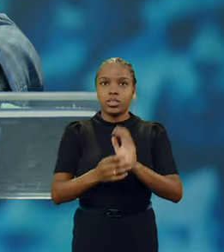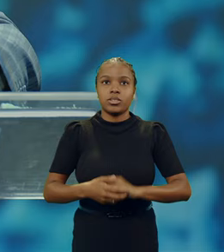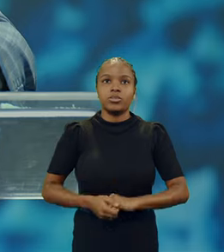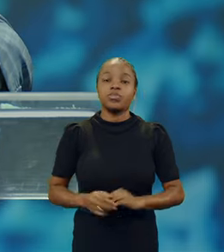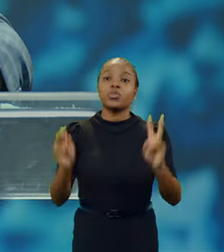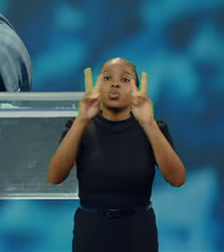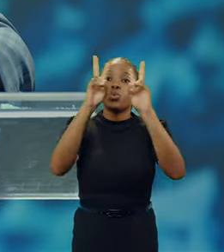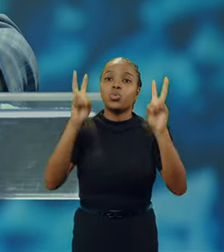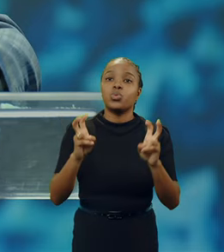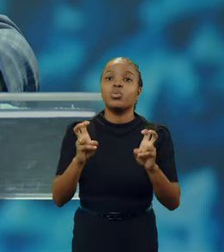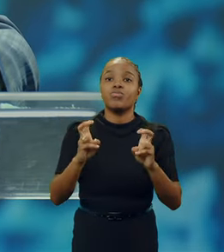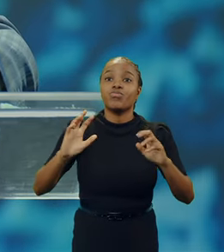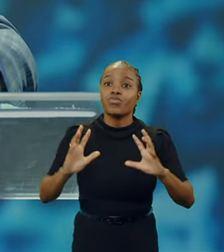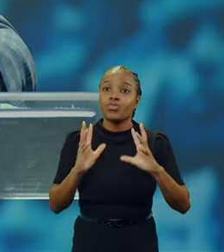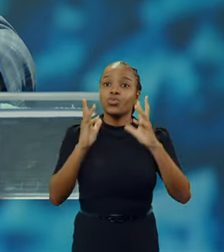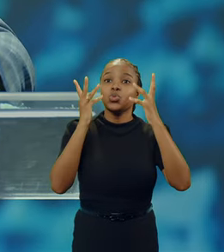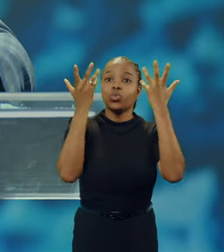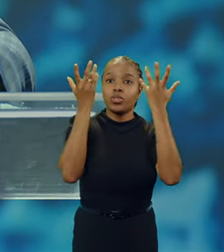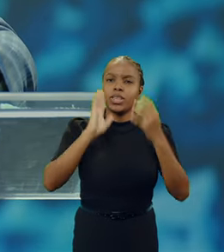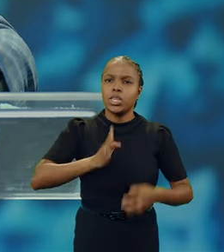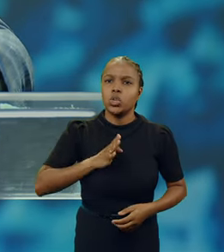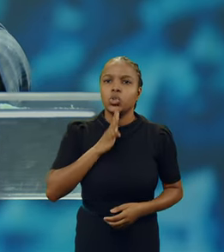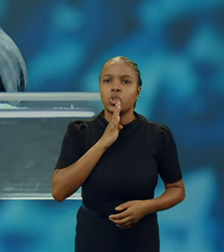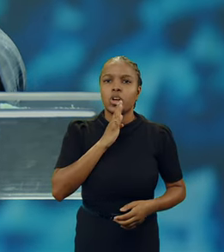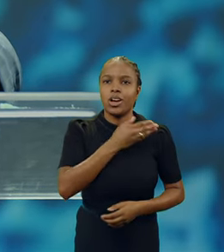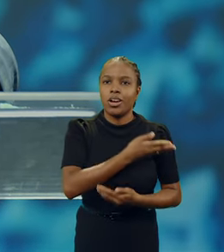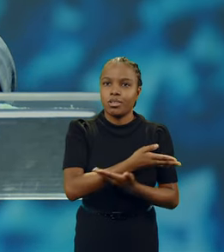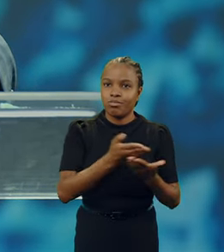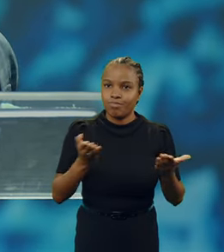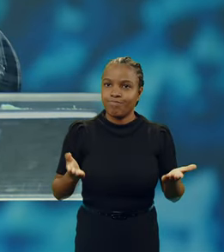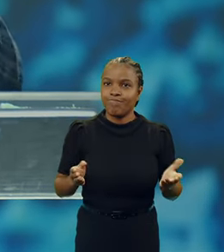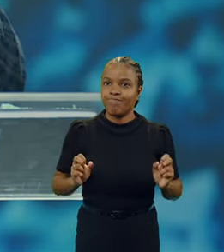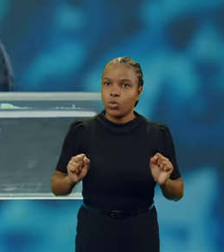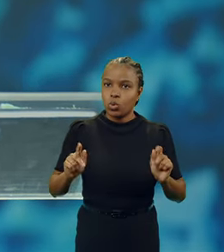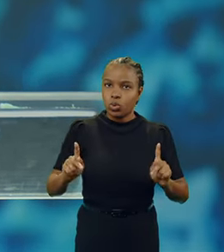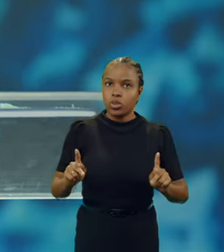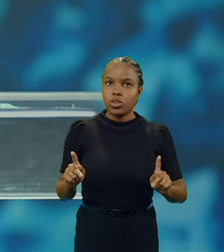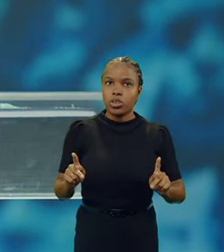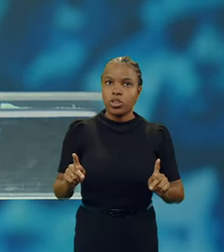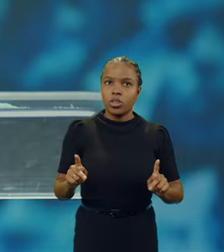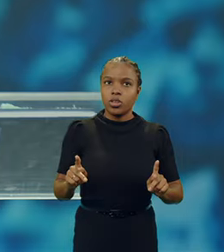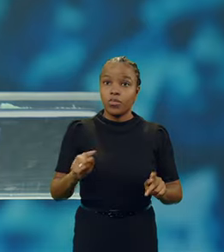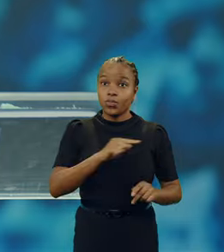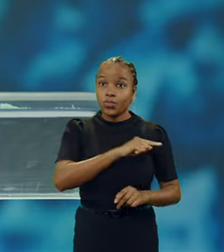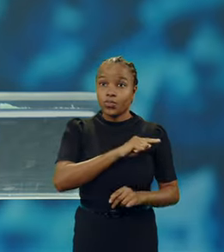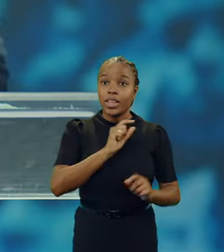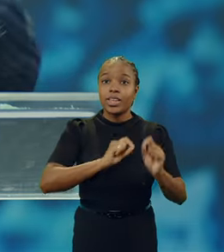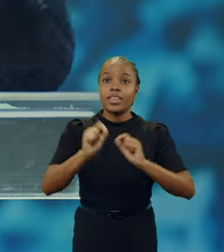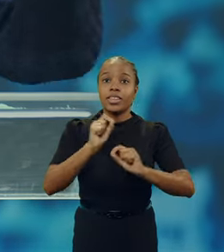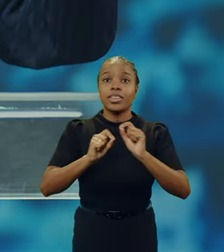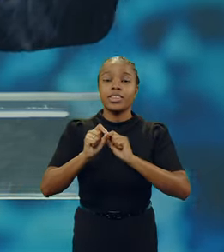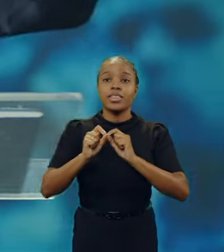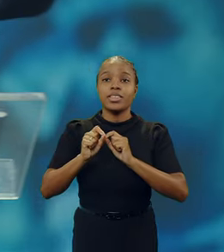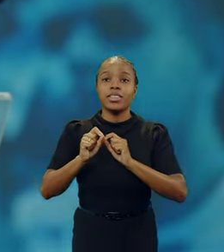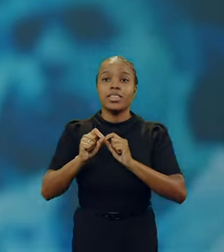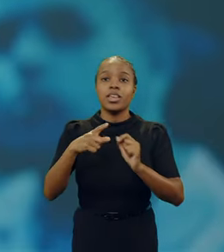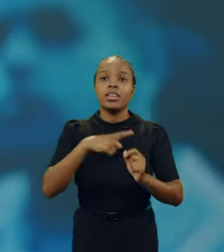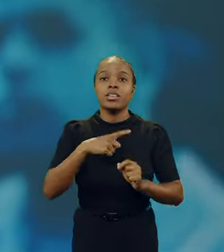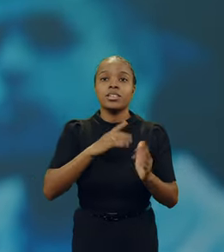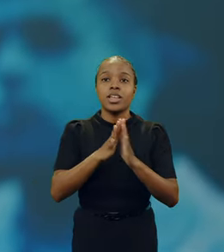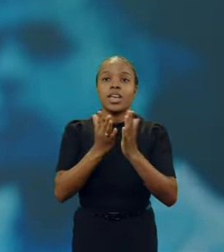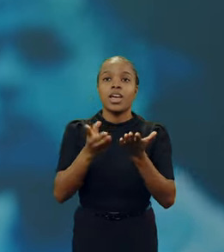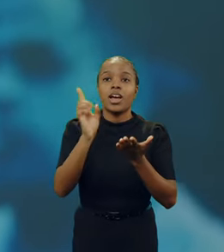do evento já é de conhecimento de todos. Quem trouxe a Bíblia Sagrada? A palavra de